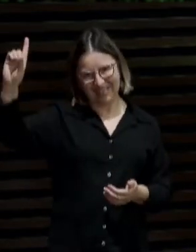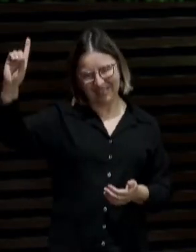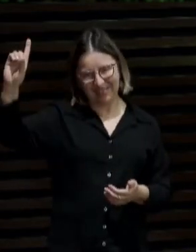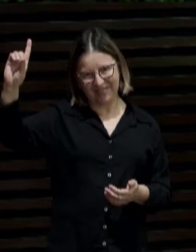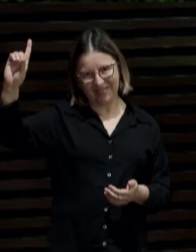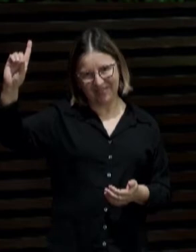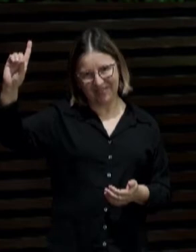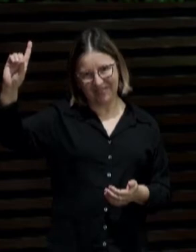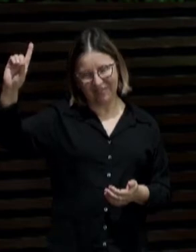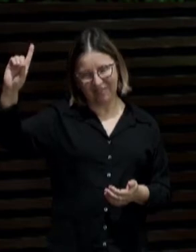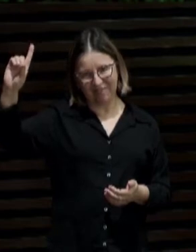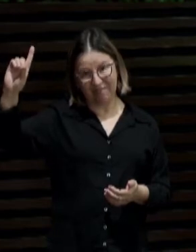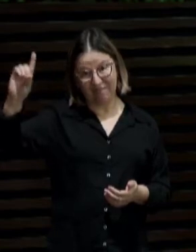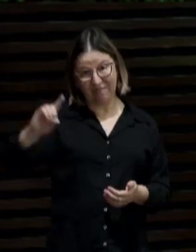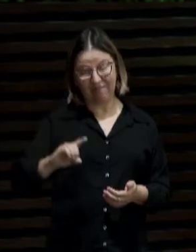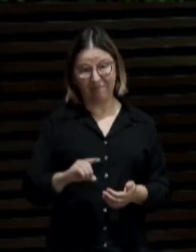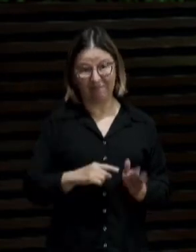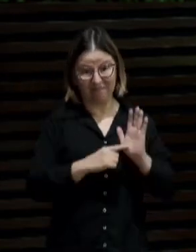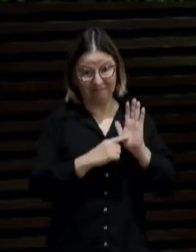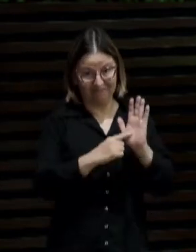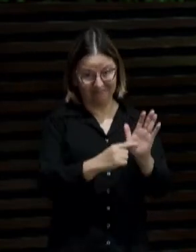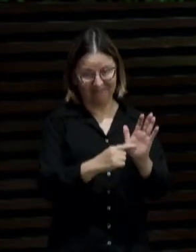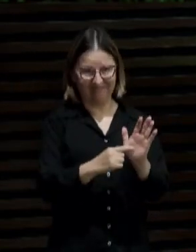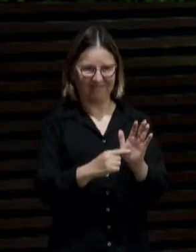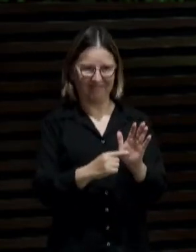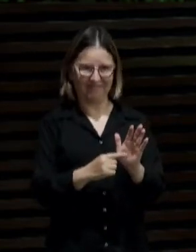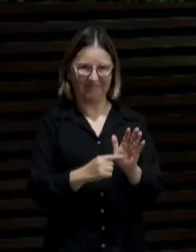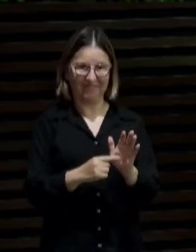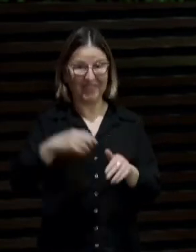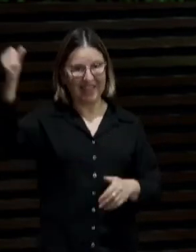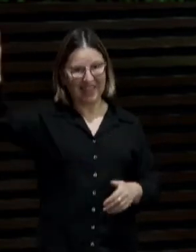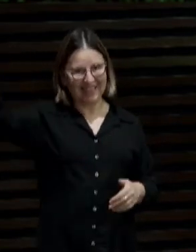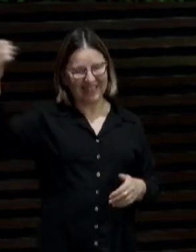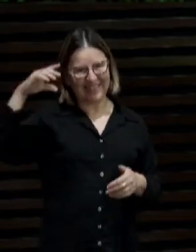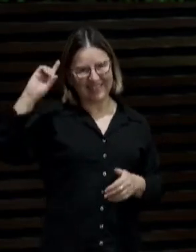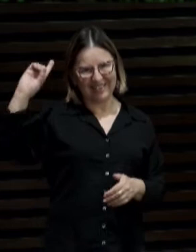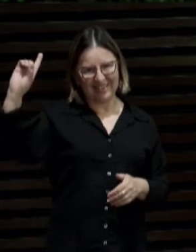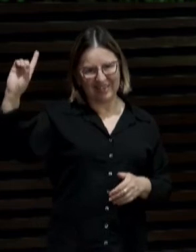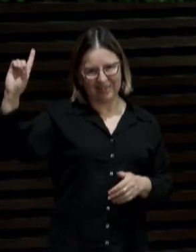ela é explícita em toda a Bíblia. A graça de Deus